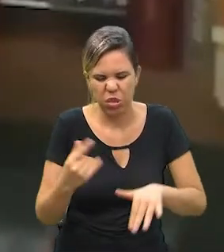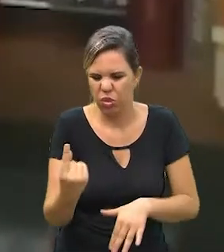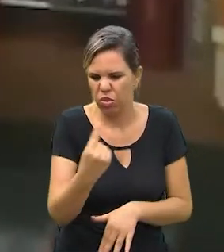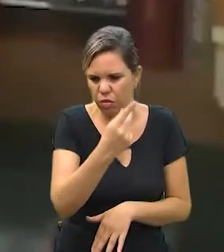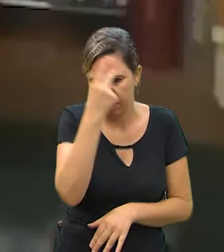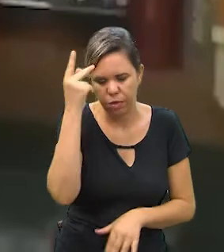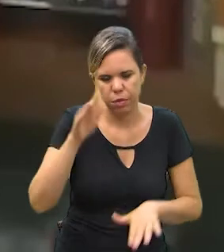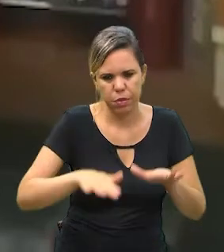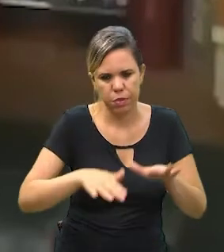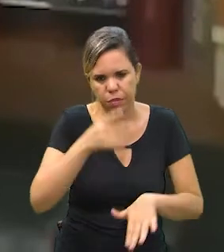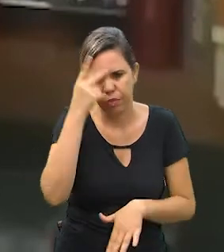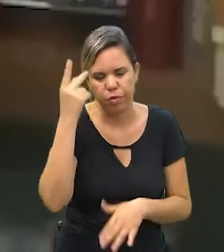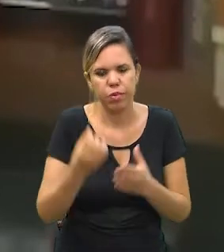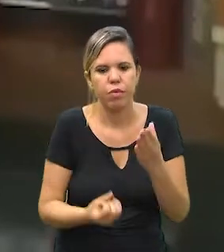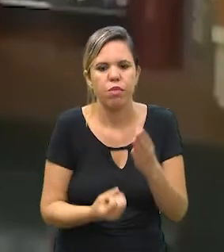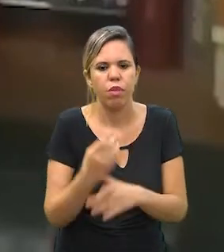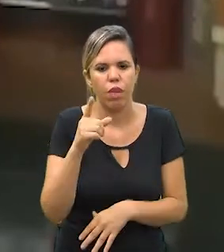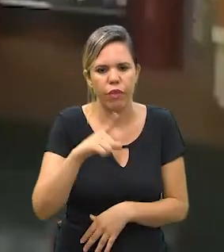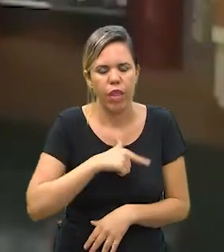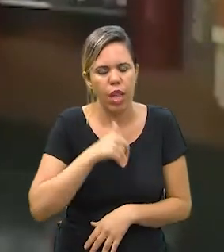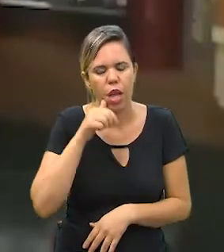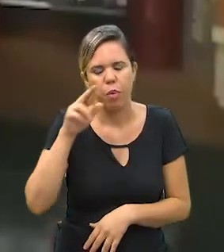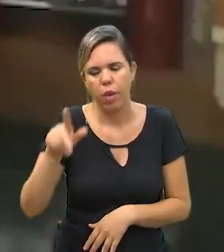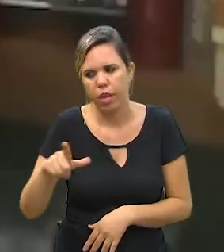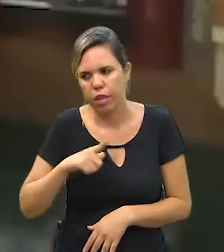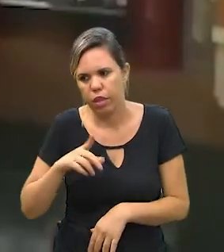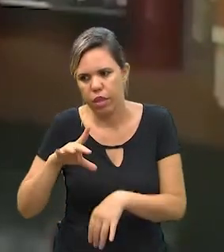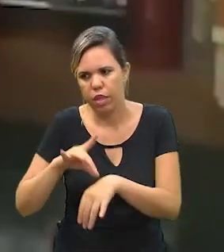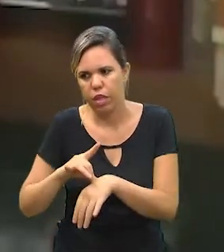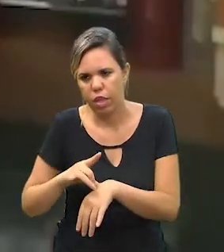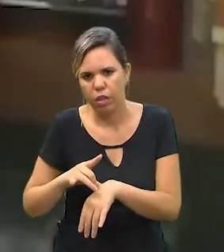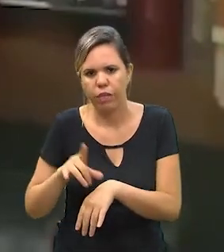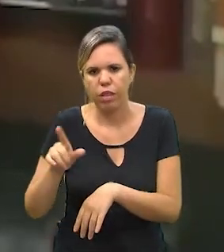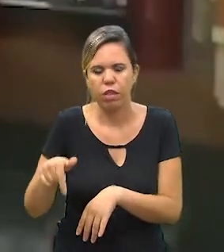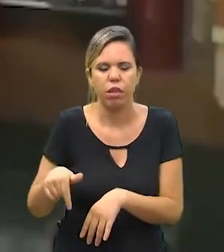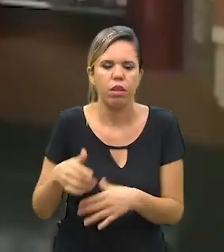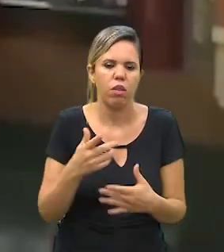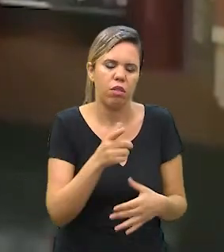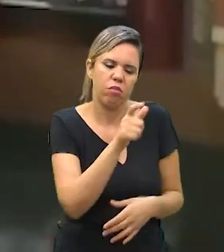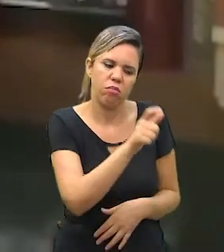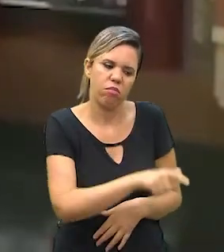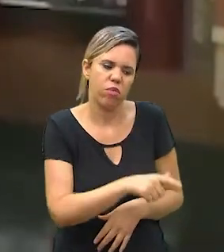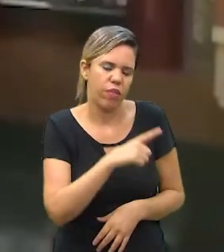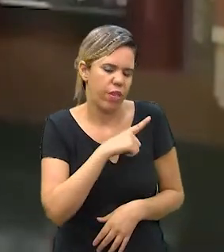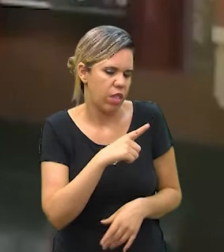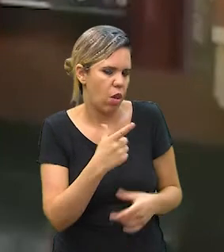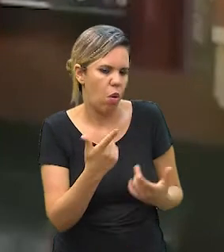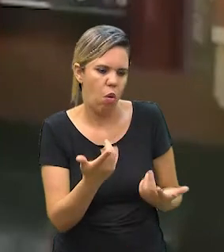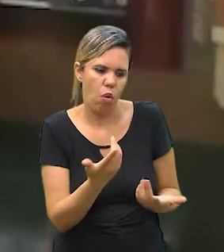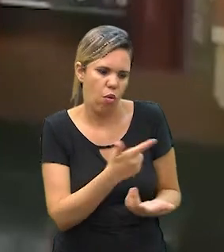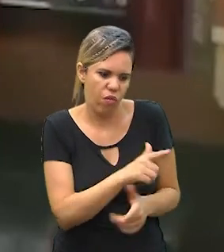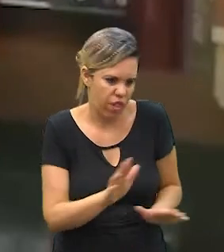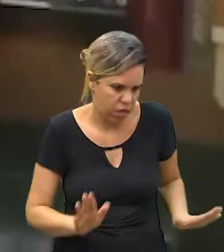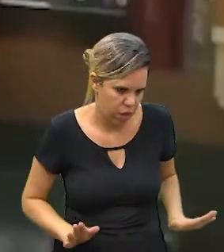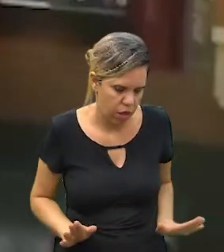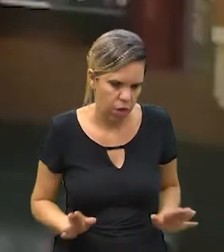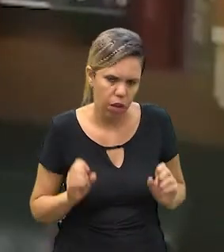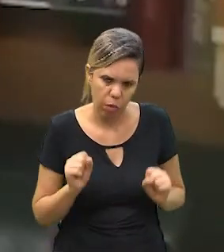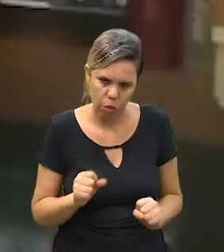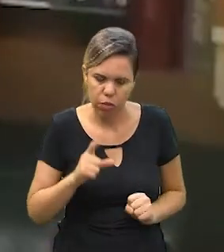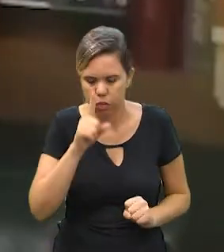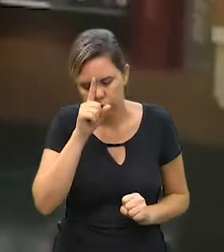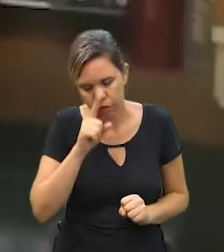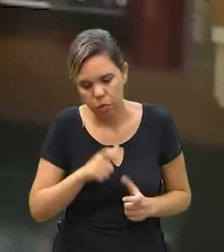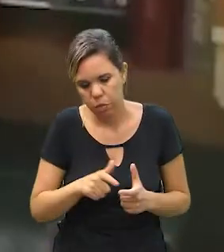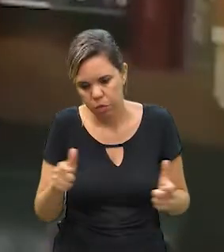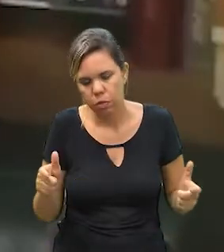individual. E o fato de você ter uma irmã, por exemplo, que teve, não quer dizer que você vai ter ou deixar de ter. Pode ter um risco um